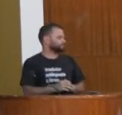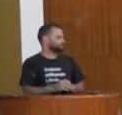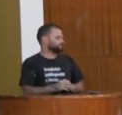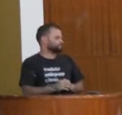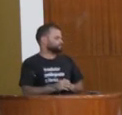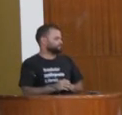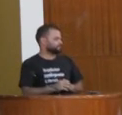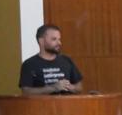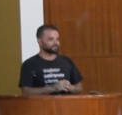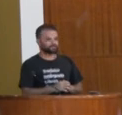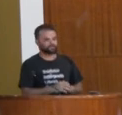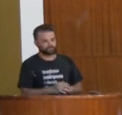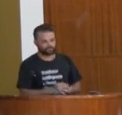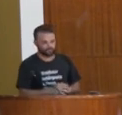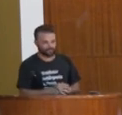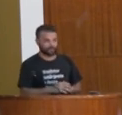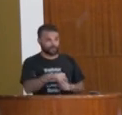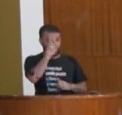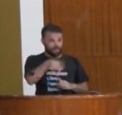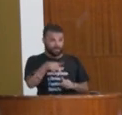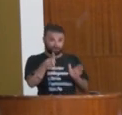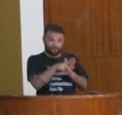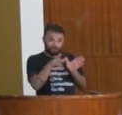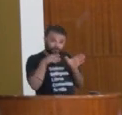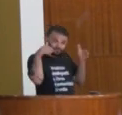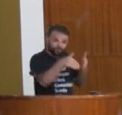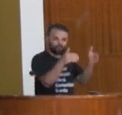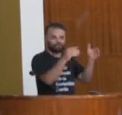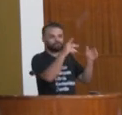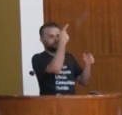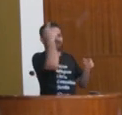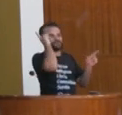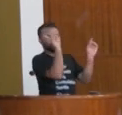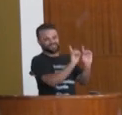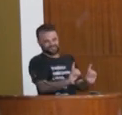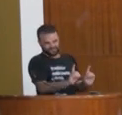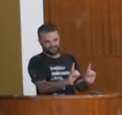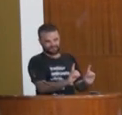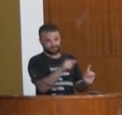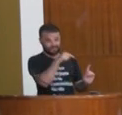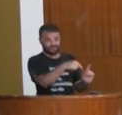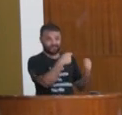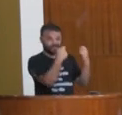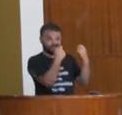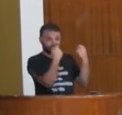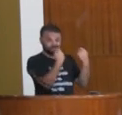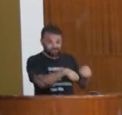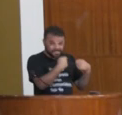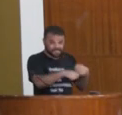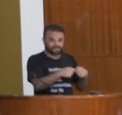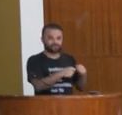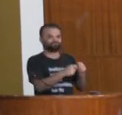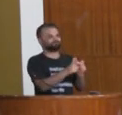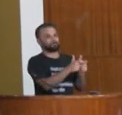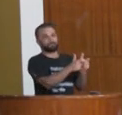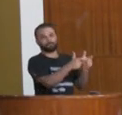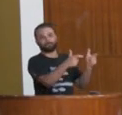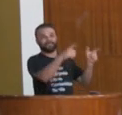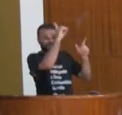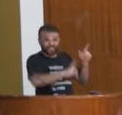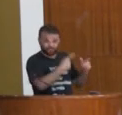é previsto para as pessoas com deficiências, precisam ser preservados e ampliados.